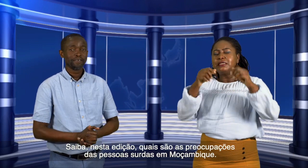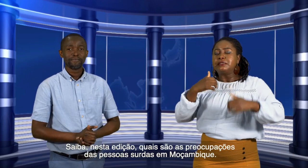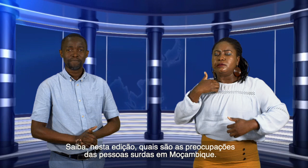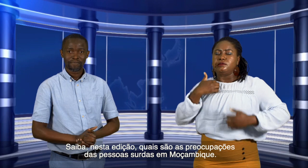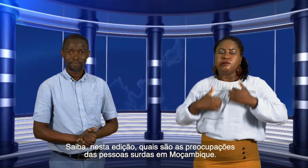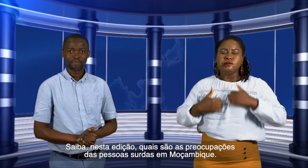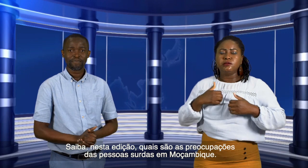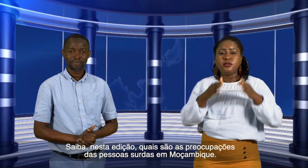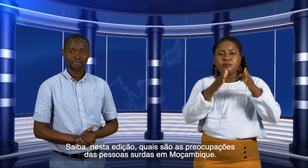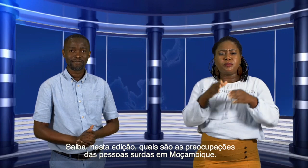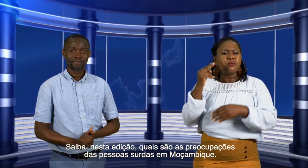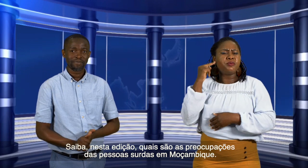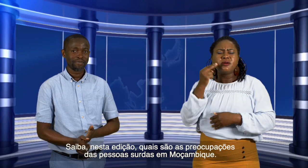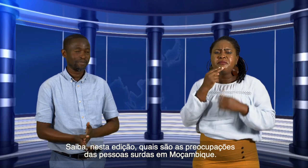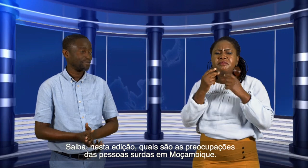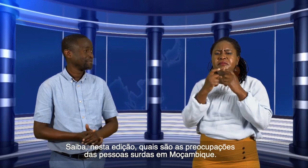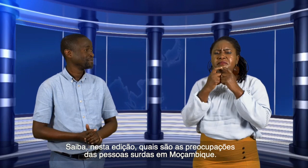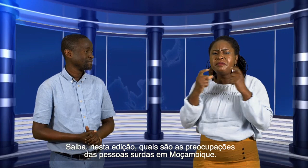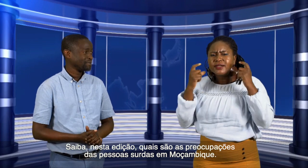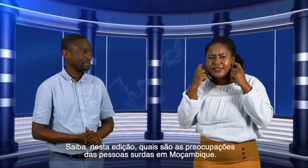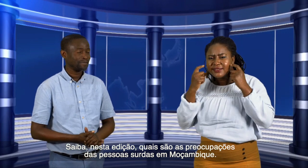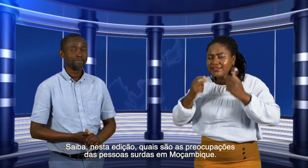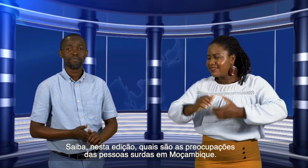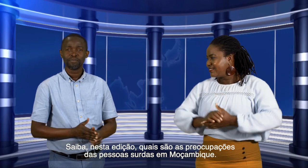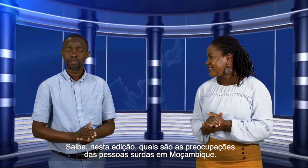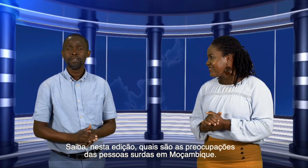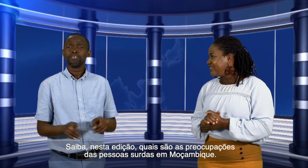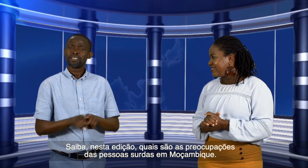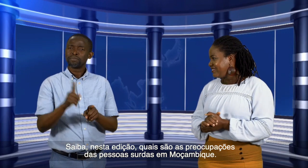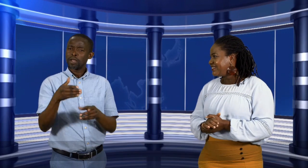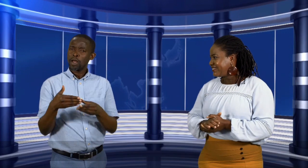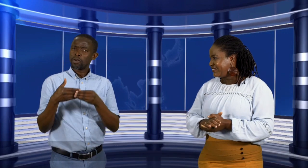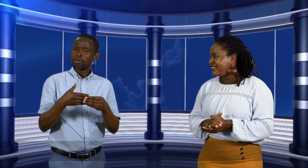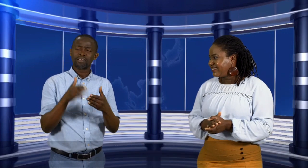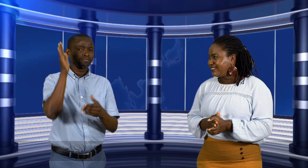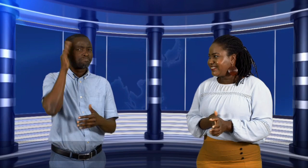edição quais são as preocupações das pessoas surdas em Moçambique.